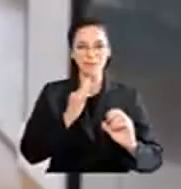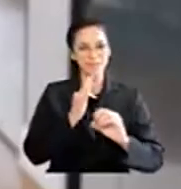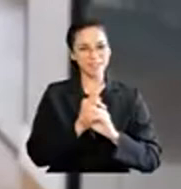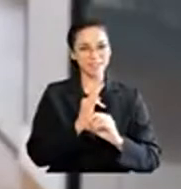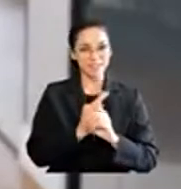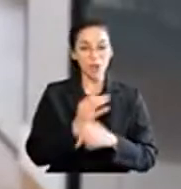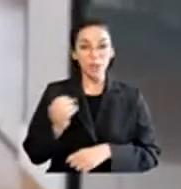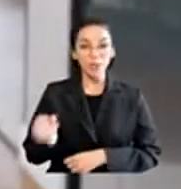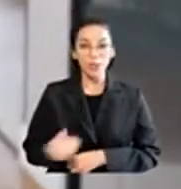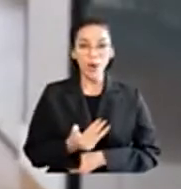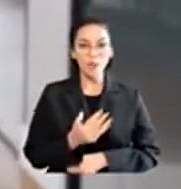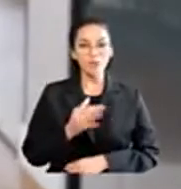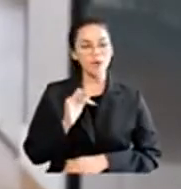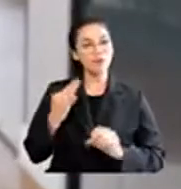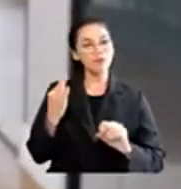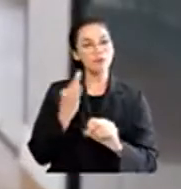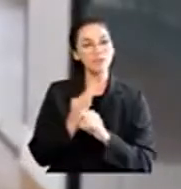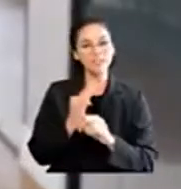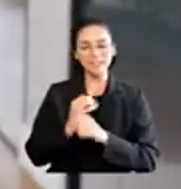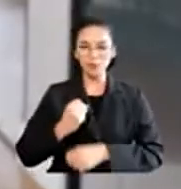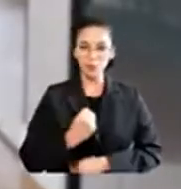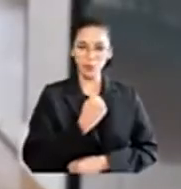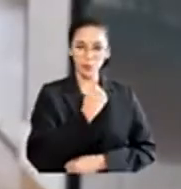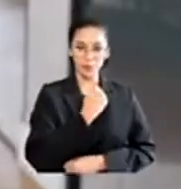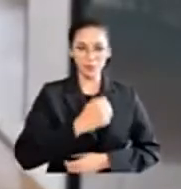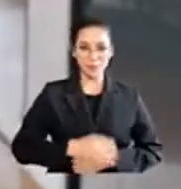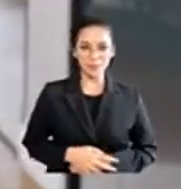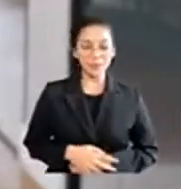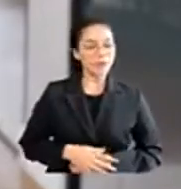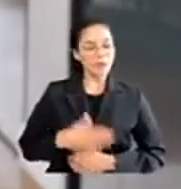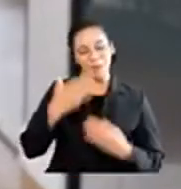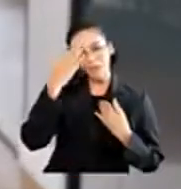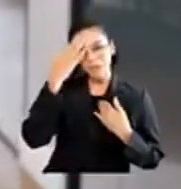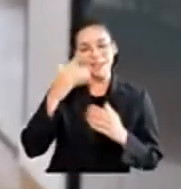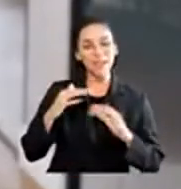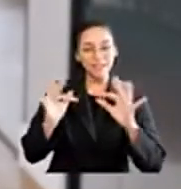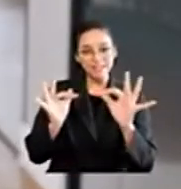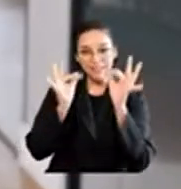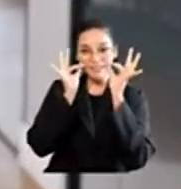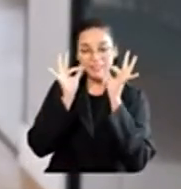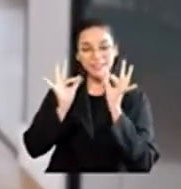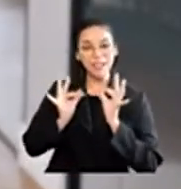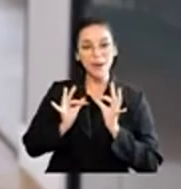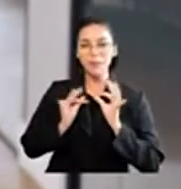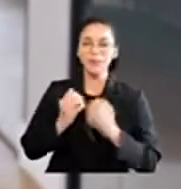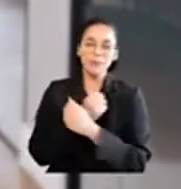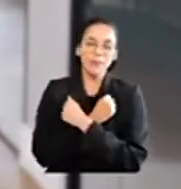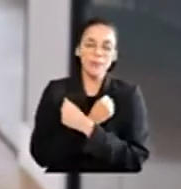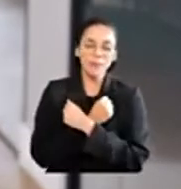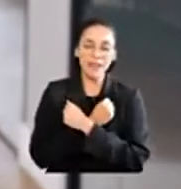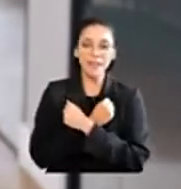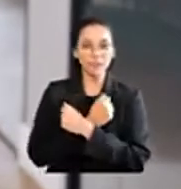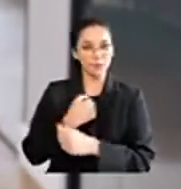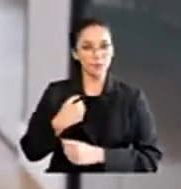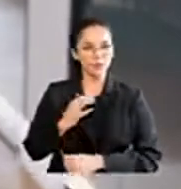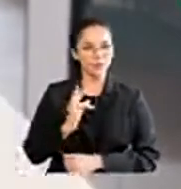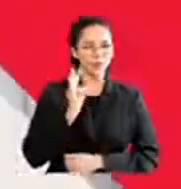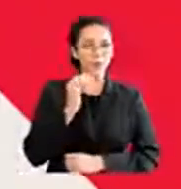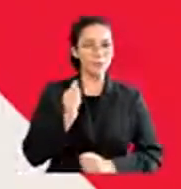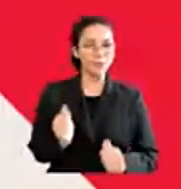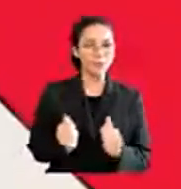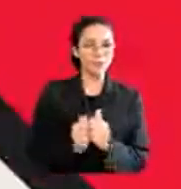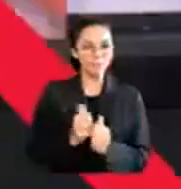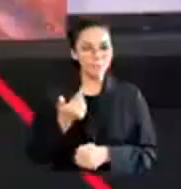Scudo. Muito obrigado pela atenção, envio o meu abraço a todas e a todos vocês, na certeza que em breve estarei junto novamente de